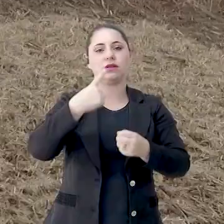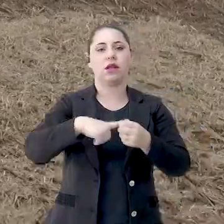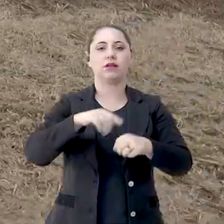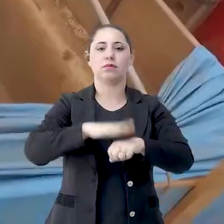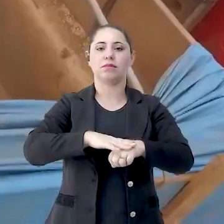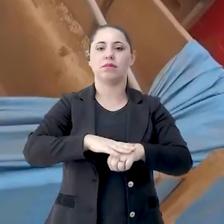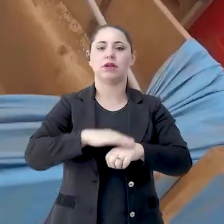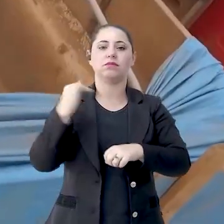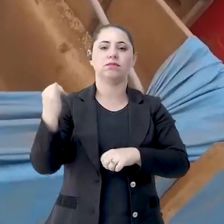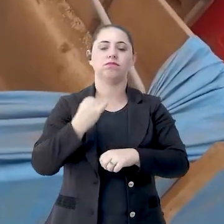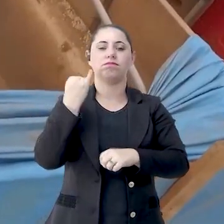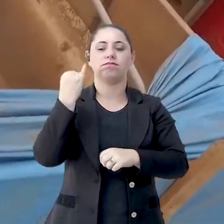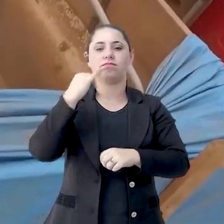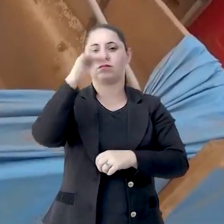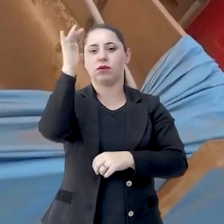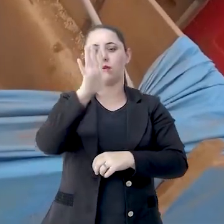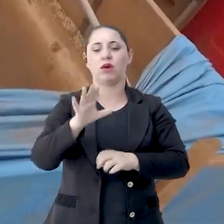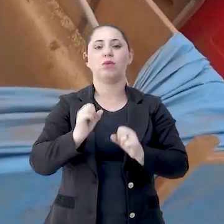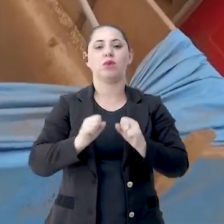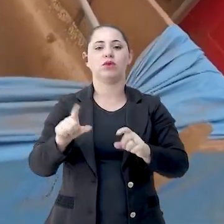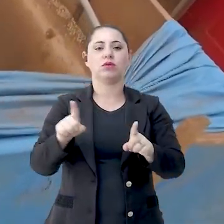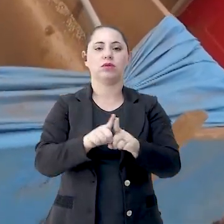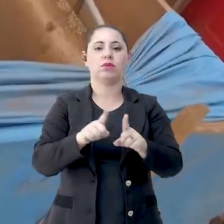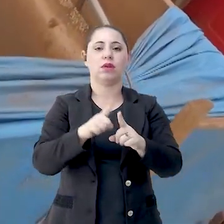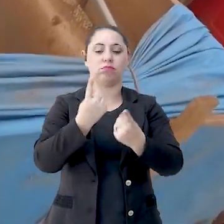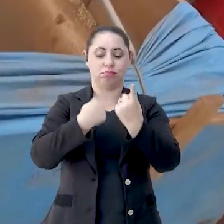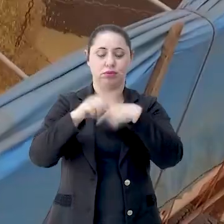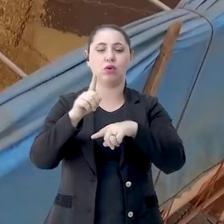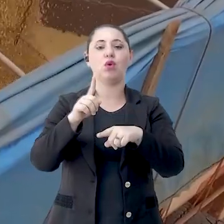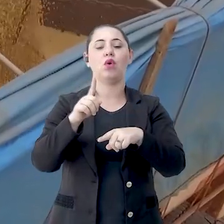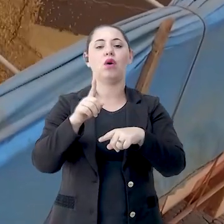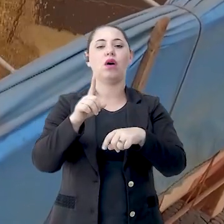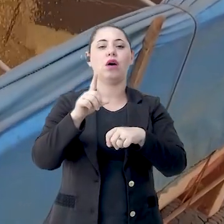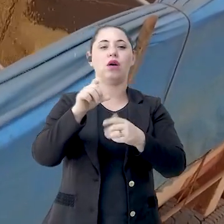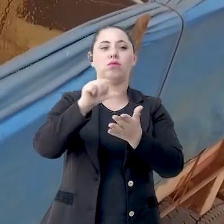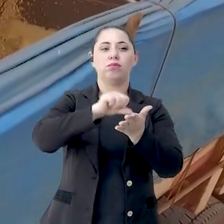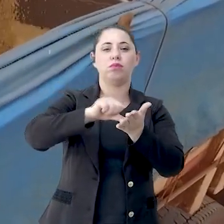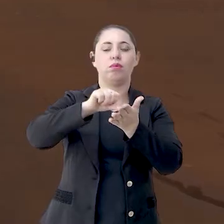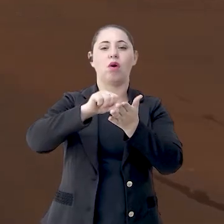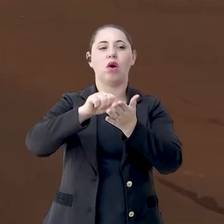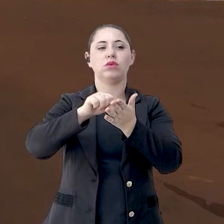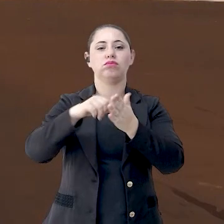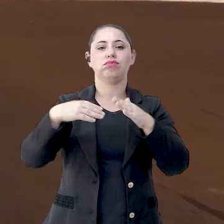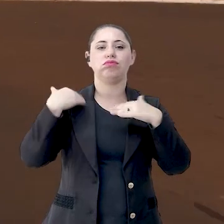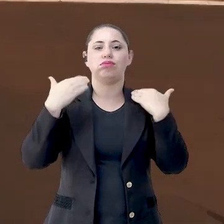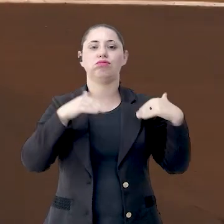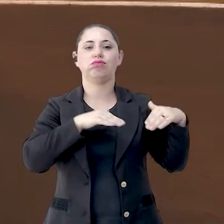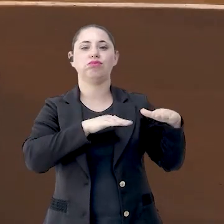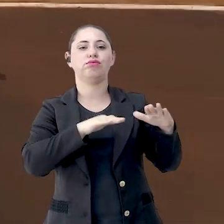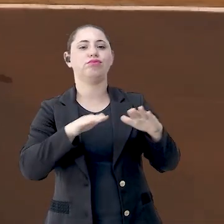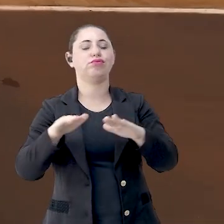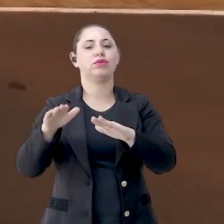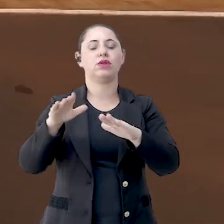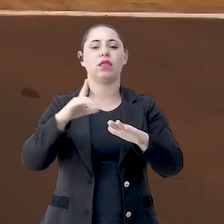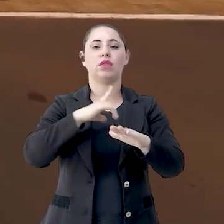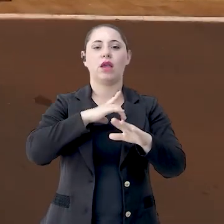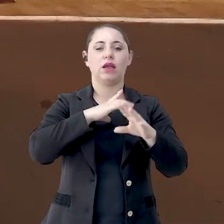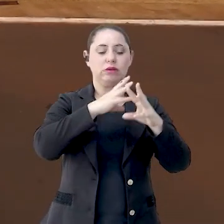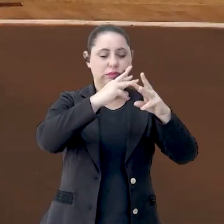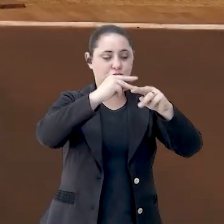também é significativa, ultrapassa mais de 200 mil toneladas. A arrecadação municipal foi